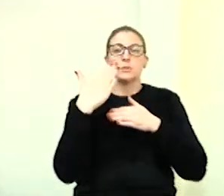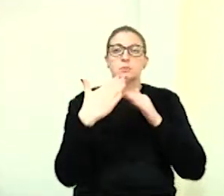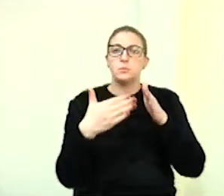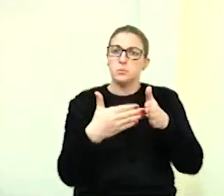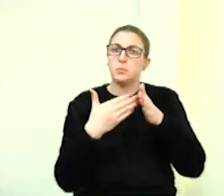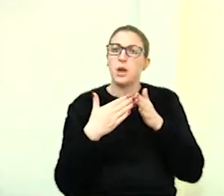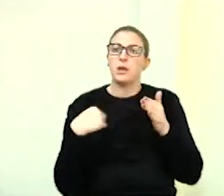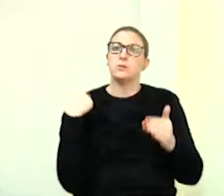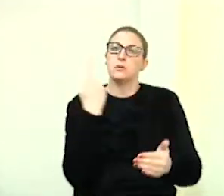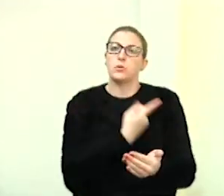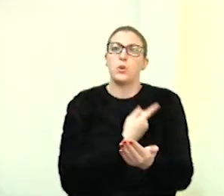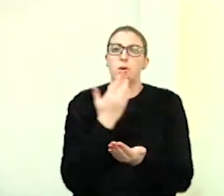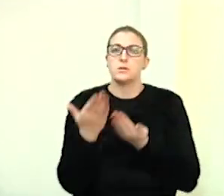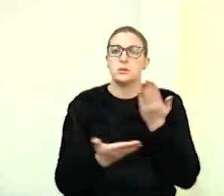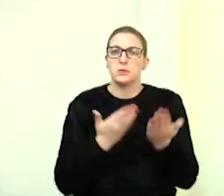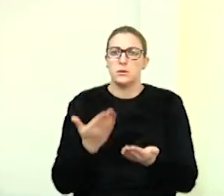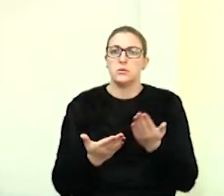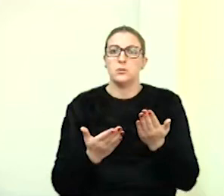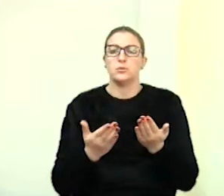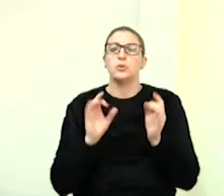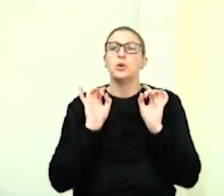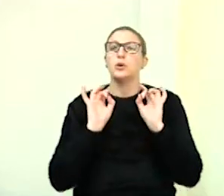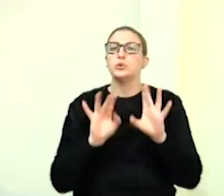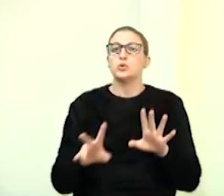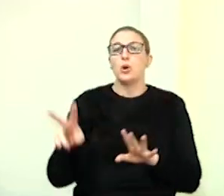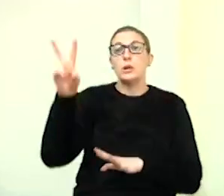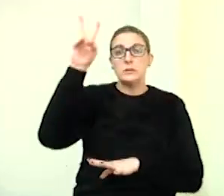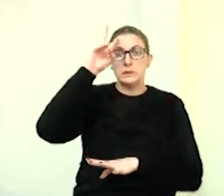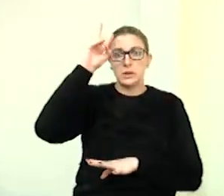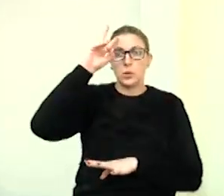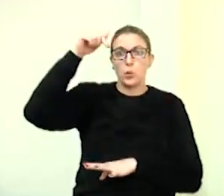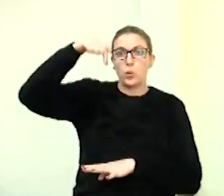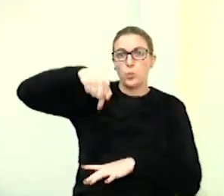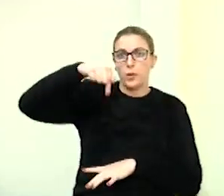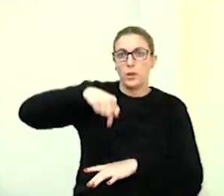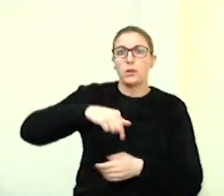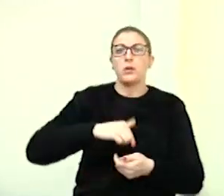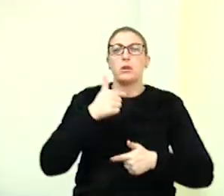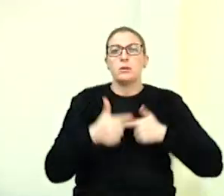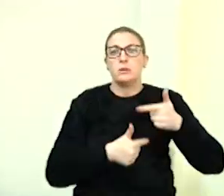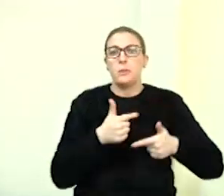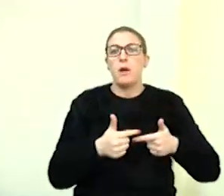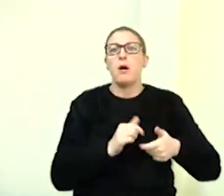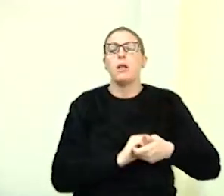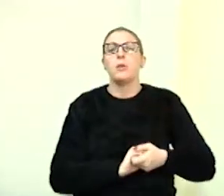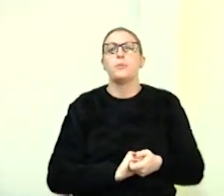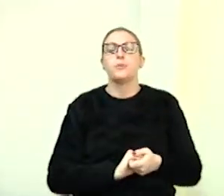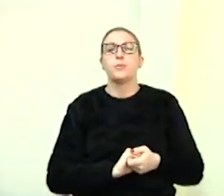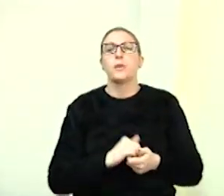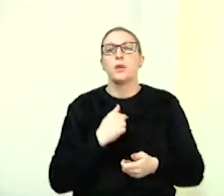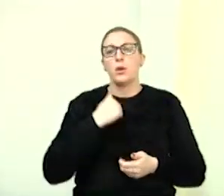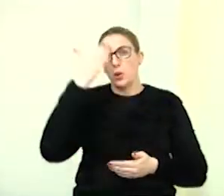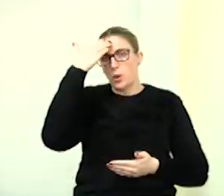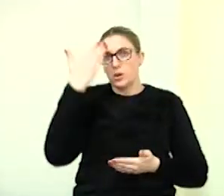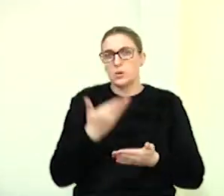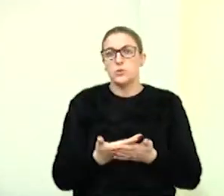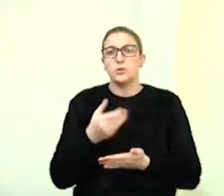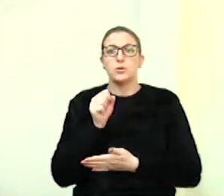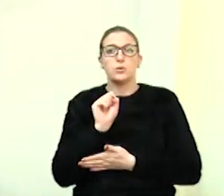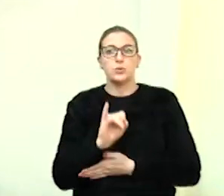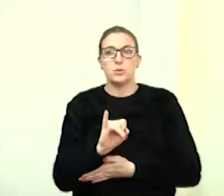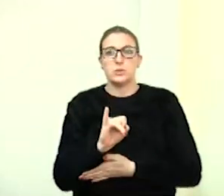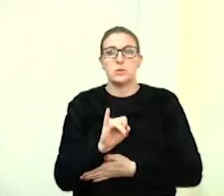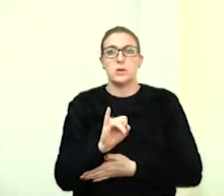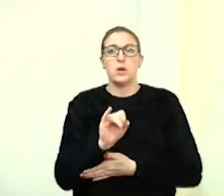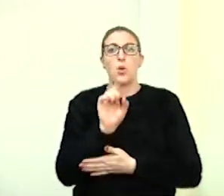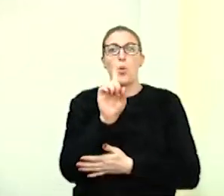A gente vem na segunda-feira só aqui, e eu acredito que se tem que abrir para um vereador, eu acho que teria que abrir